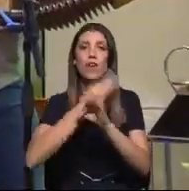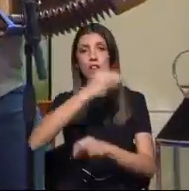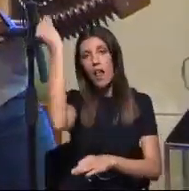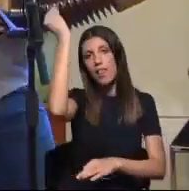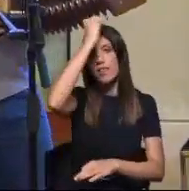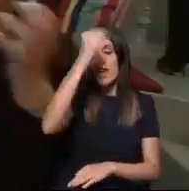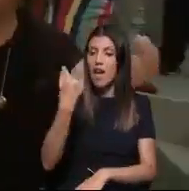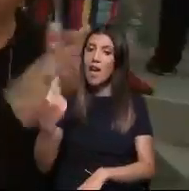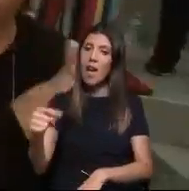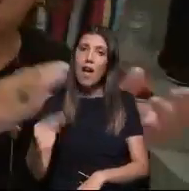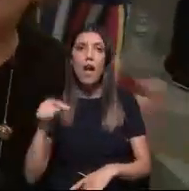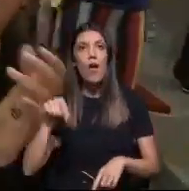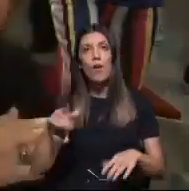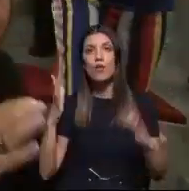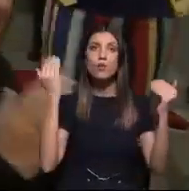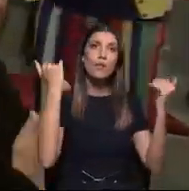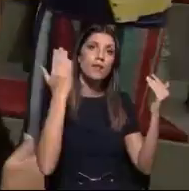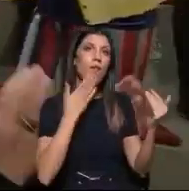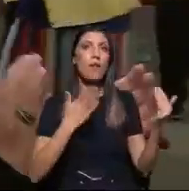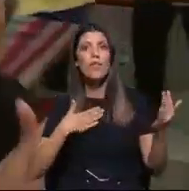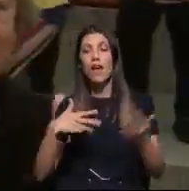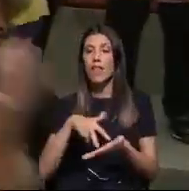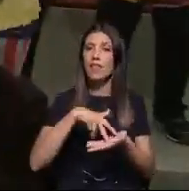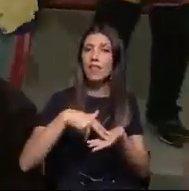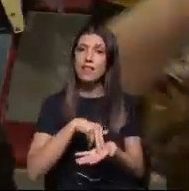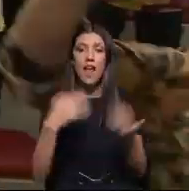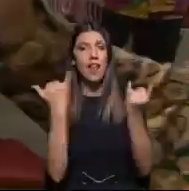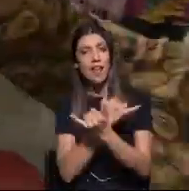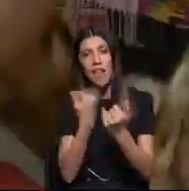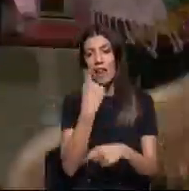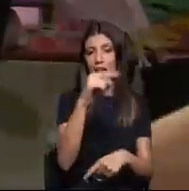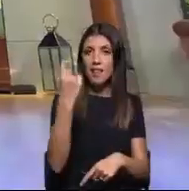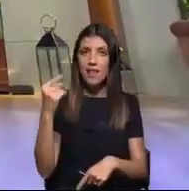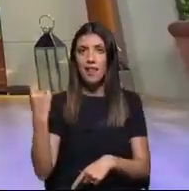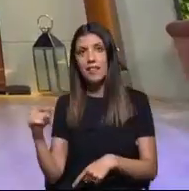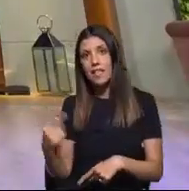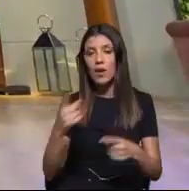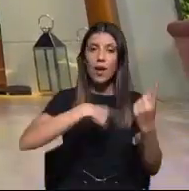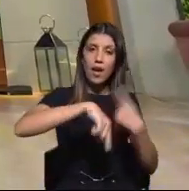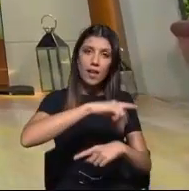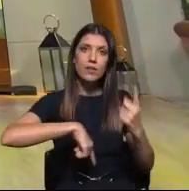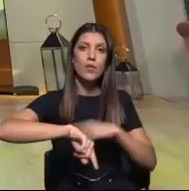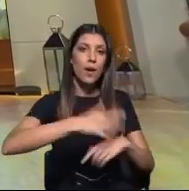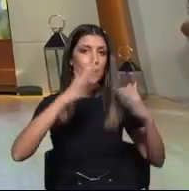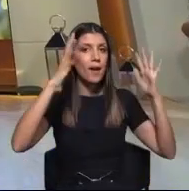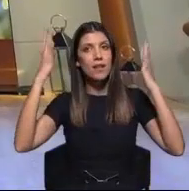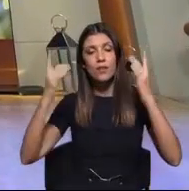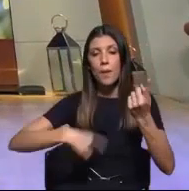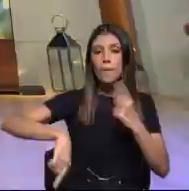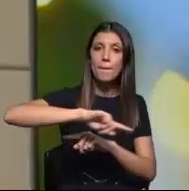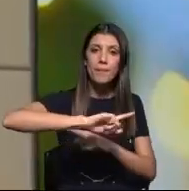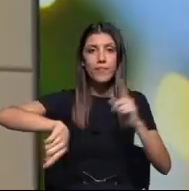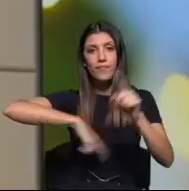O manhão é que nos faz dançar, alegria é o que a gente tem. Roda, roda de braços no ar, um passo